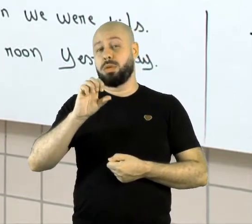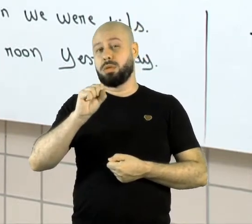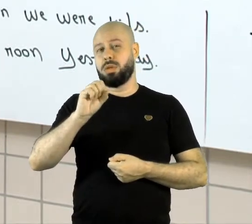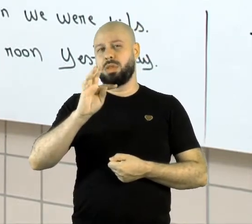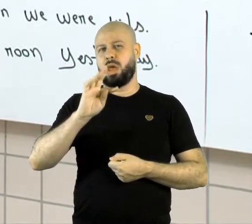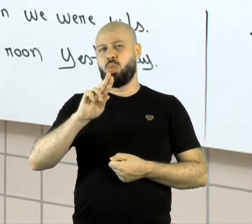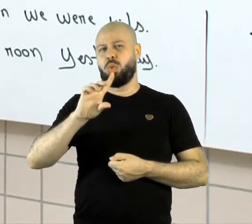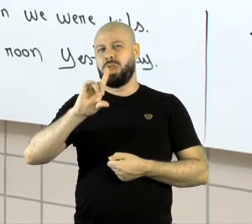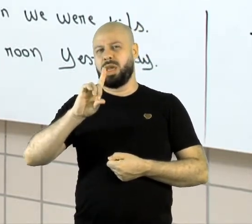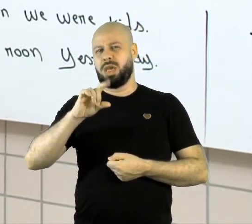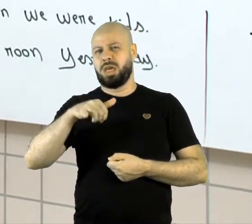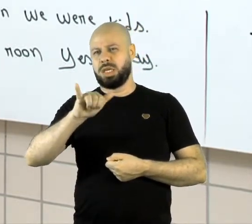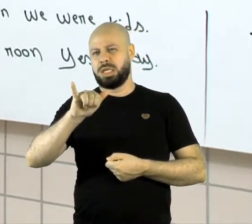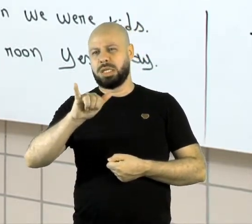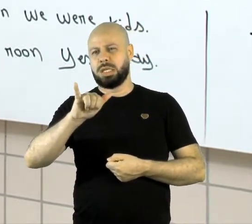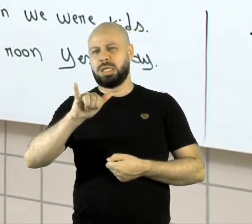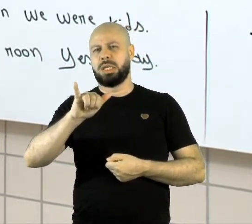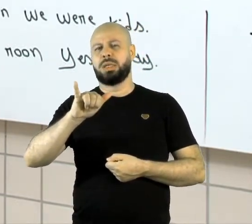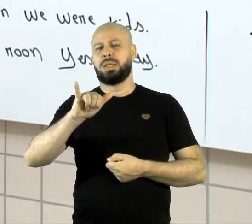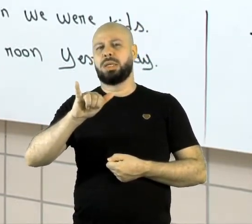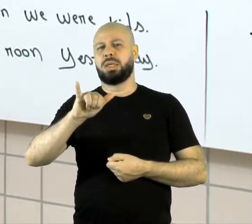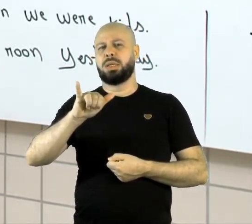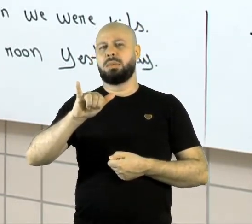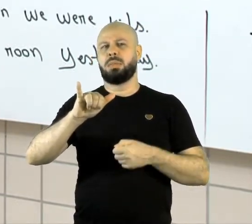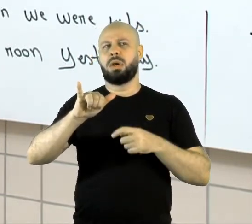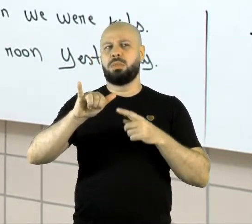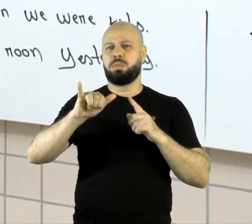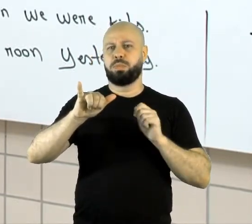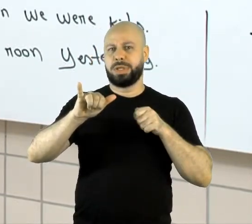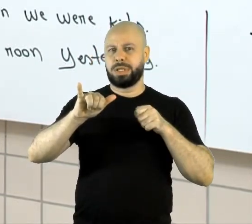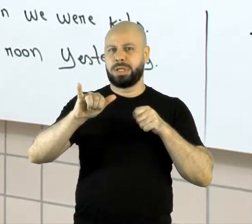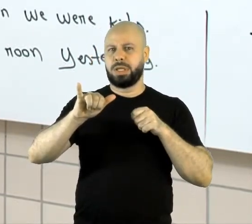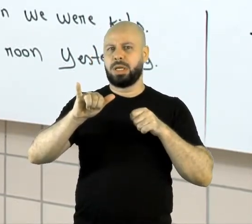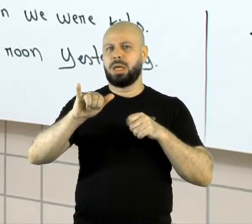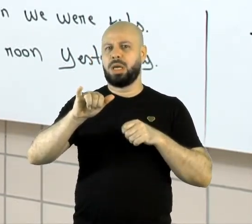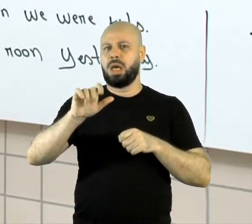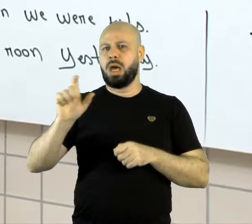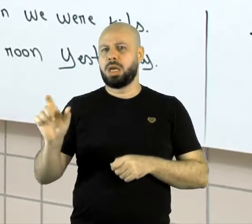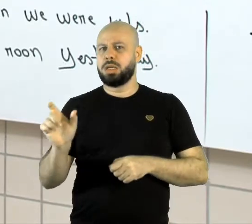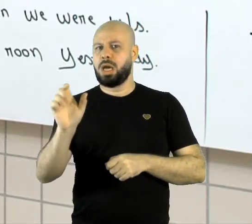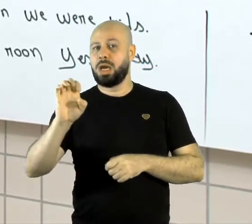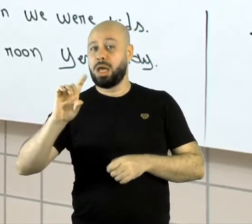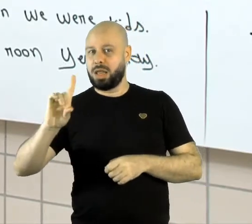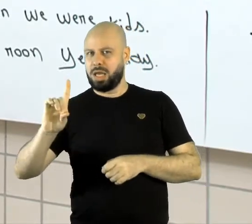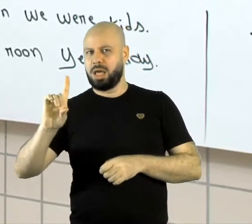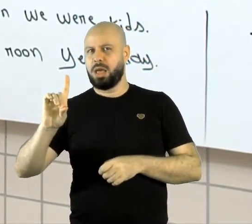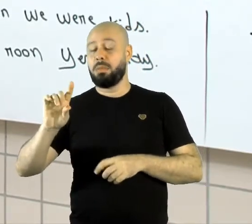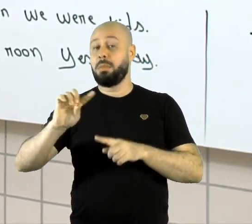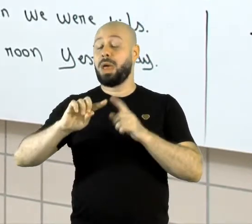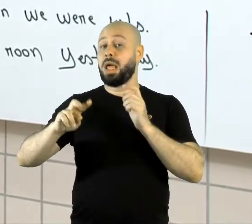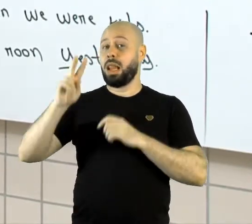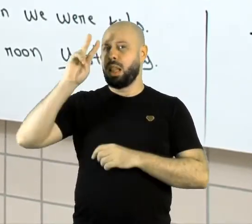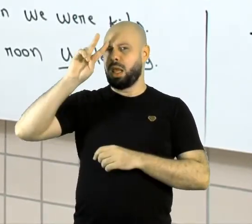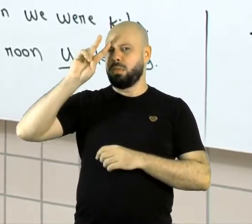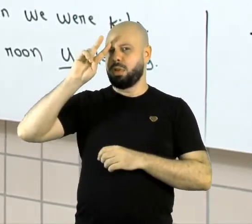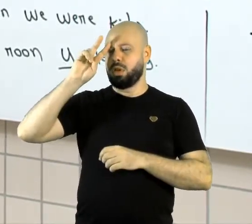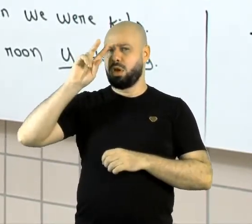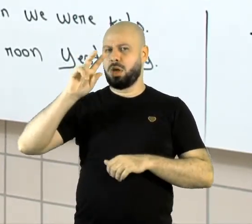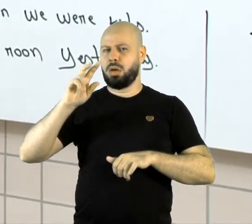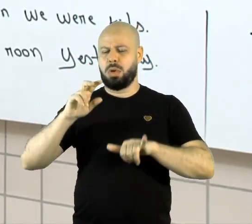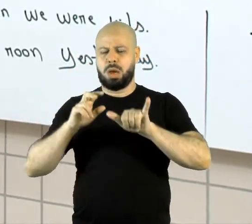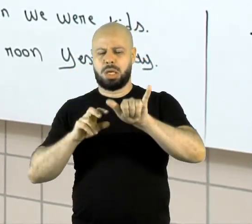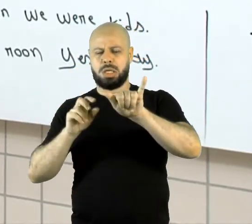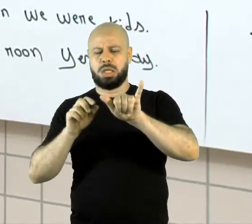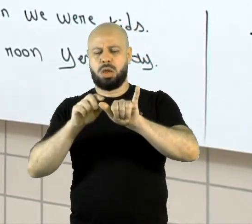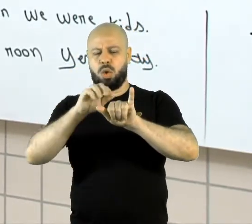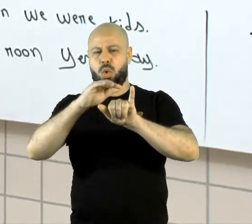Usando na condição de ed no final, só que aqui substitui, como na aula passada nós falamos, substitui o y